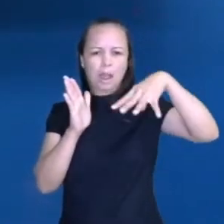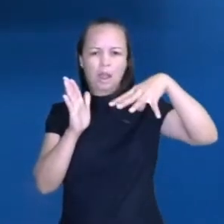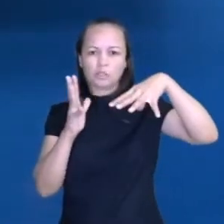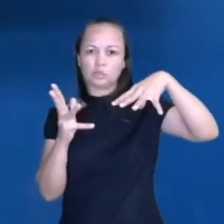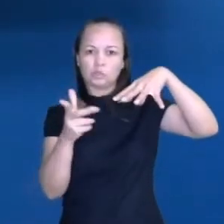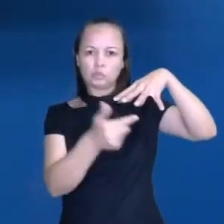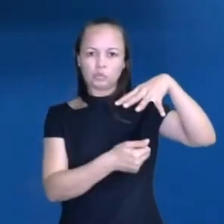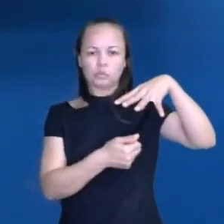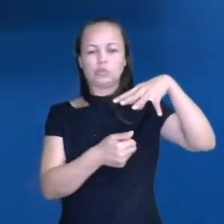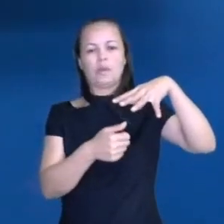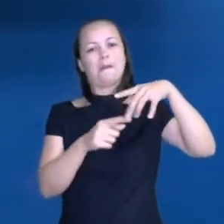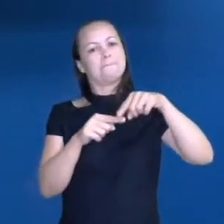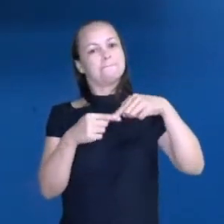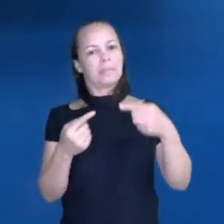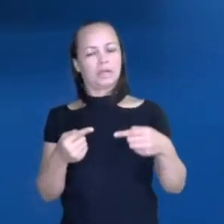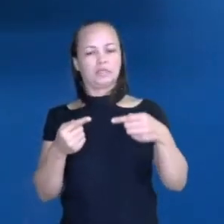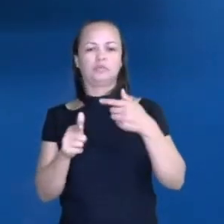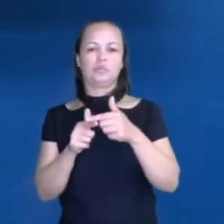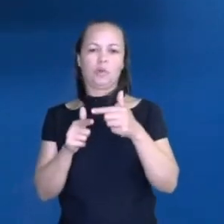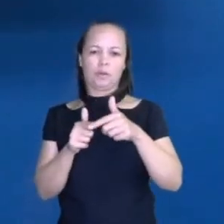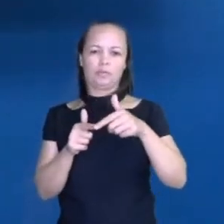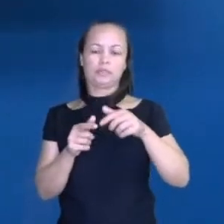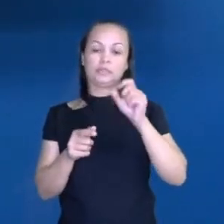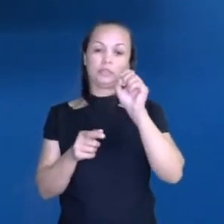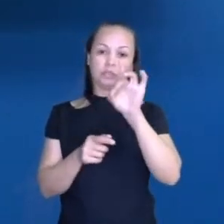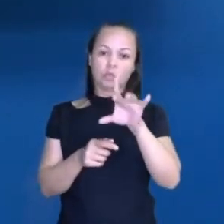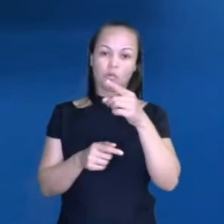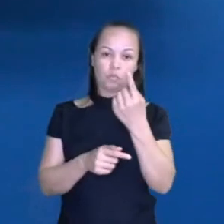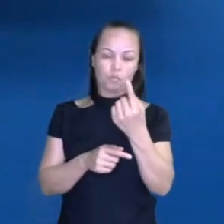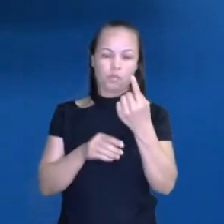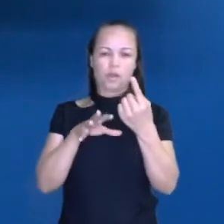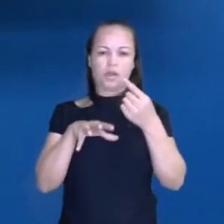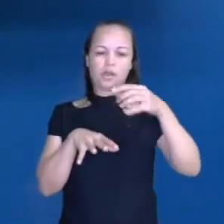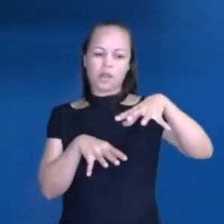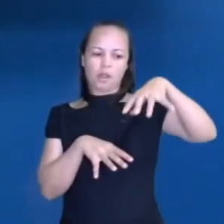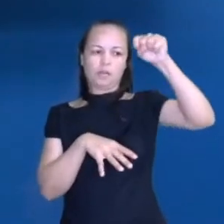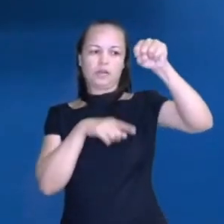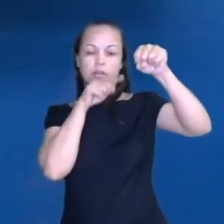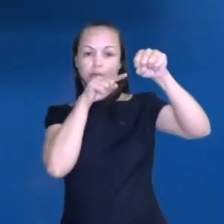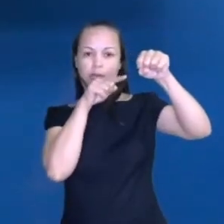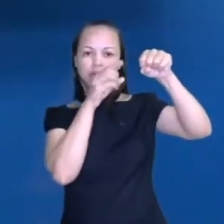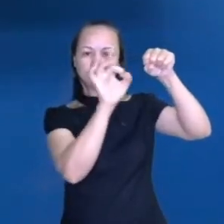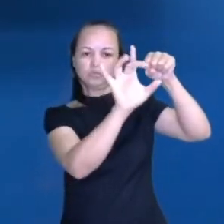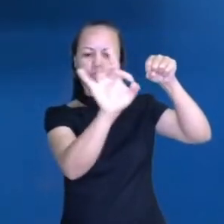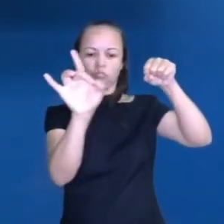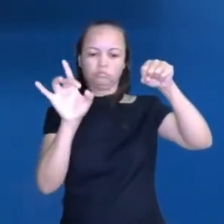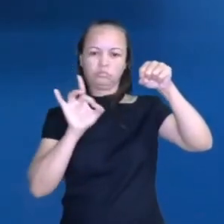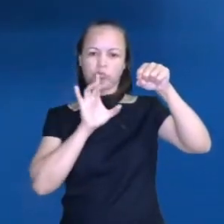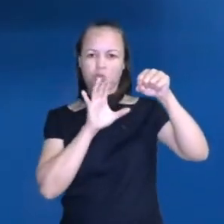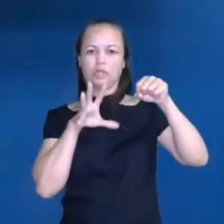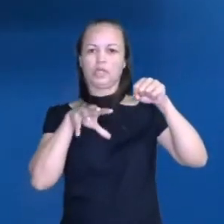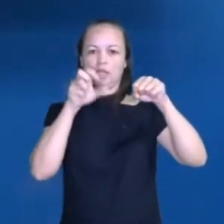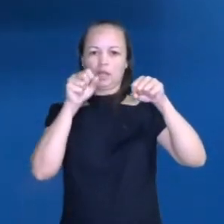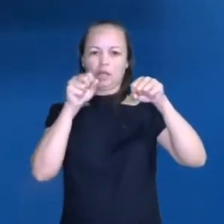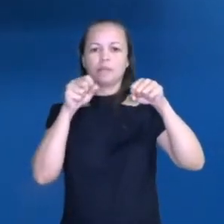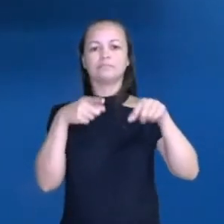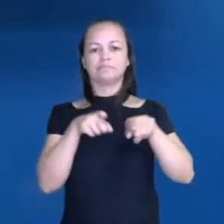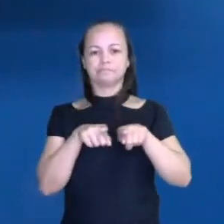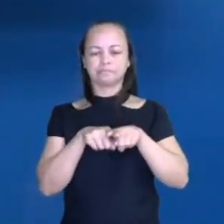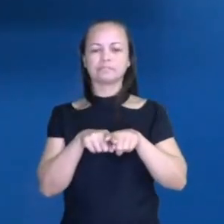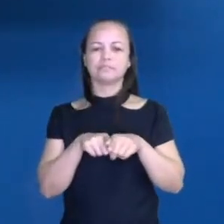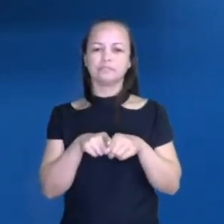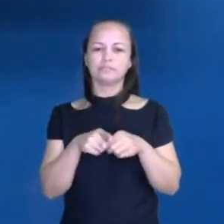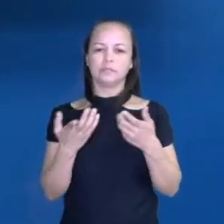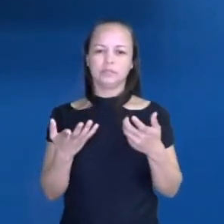outra desvantagem que não está aqui que é baixa luminosidade você pode uma lâmpada por exemplo você viu bem mais